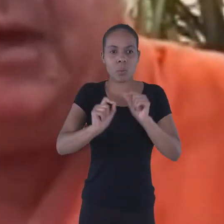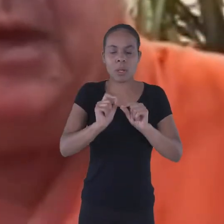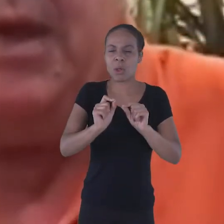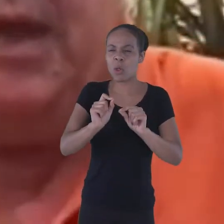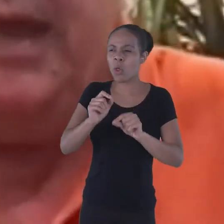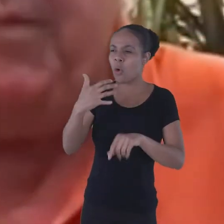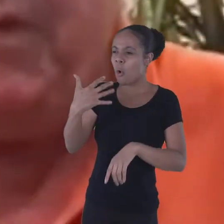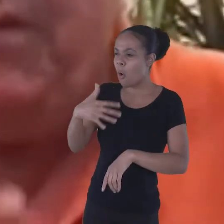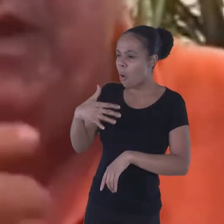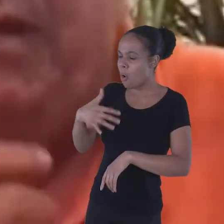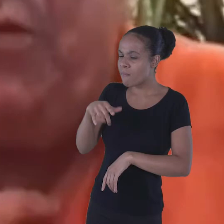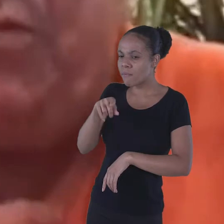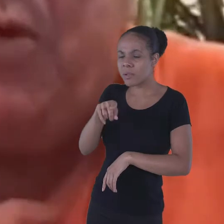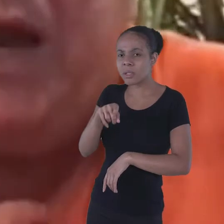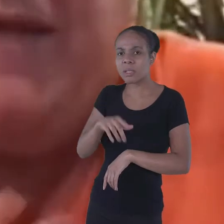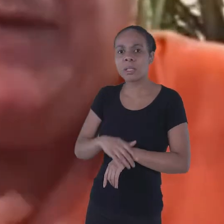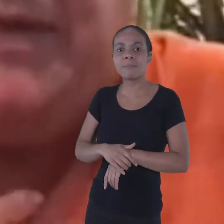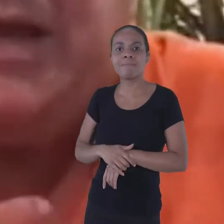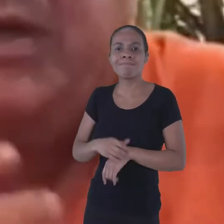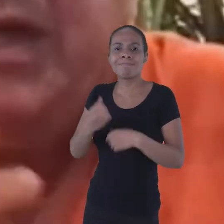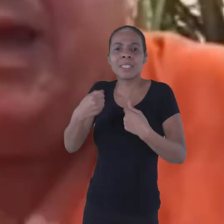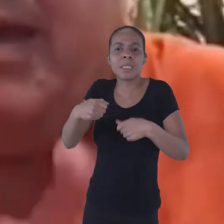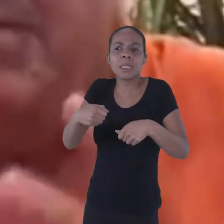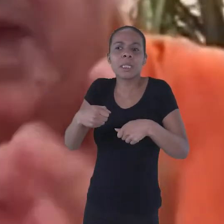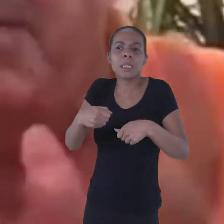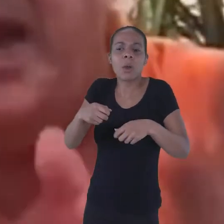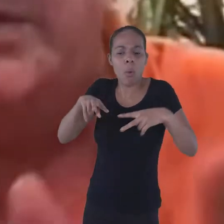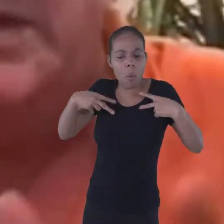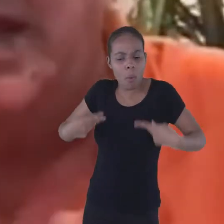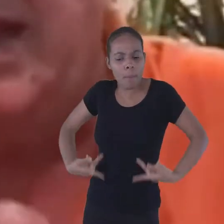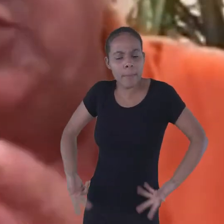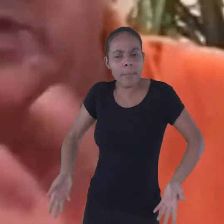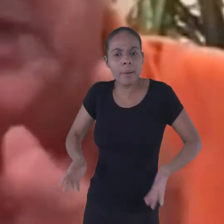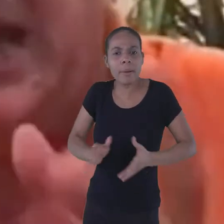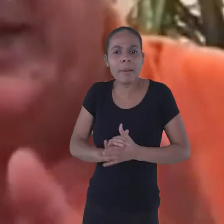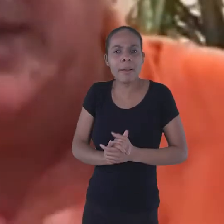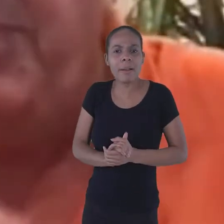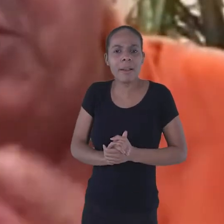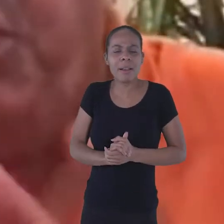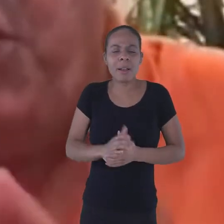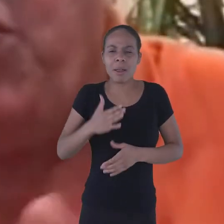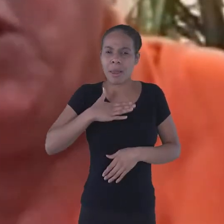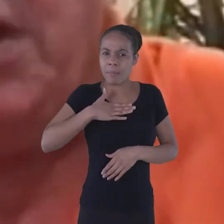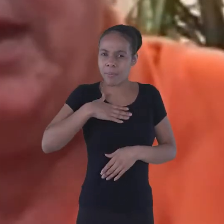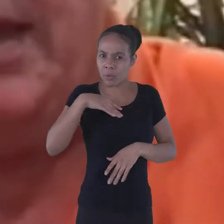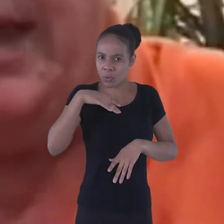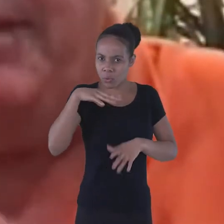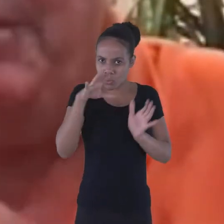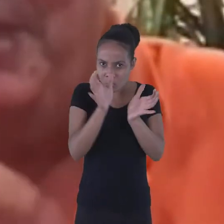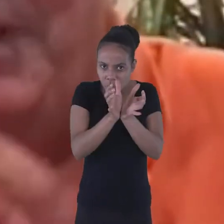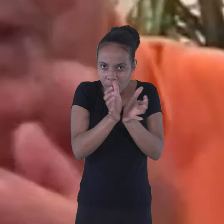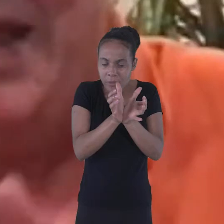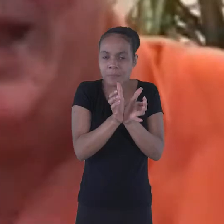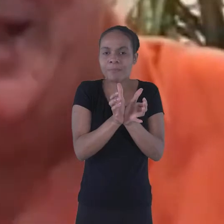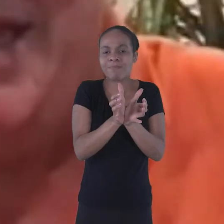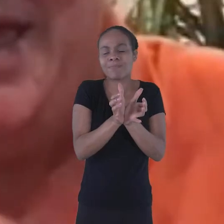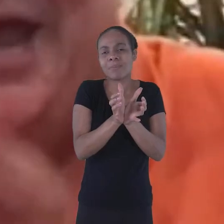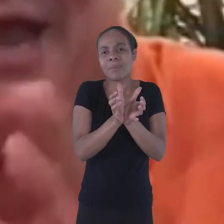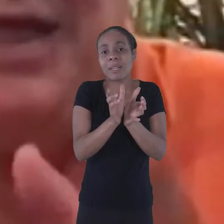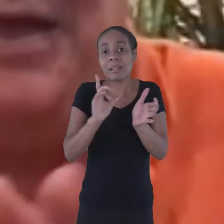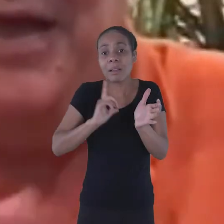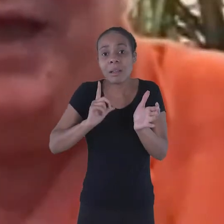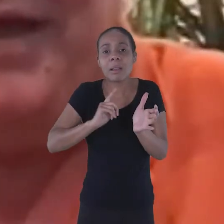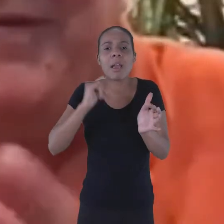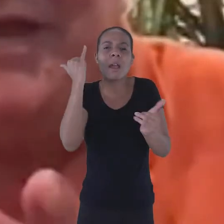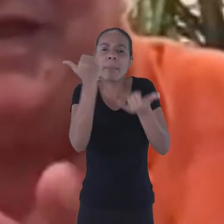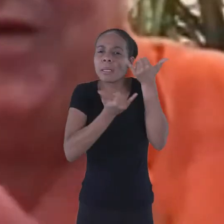fulano. No meu caso, então, que minha imagem é associada sempre um pouco à